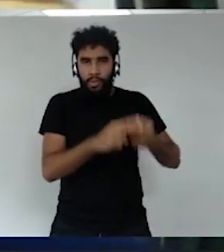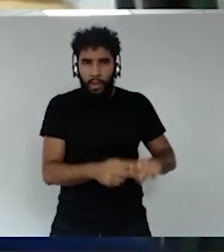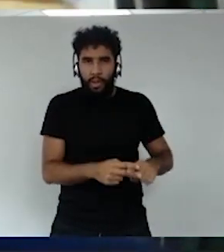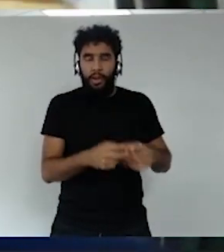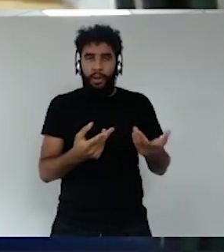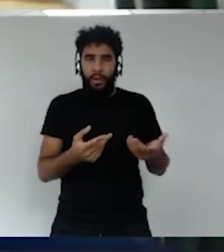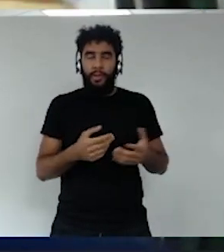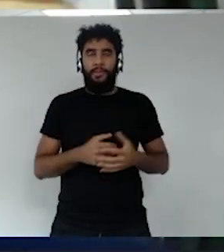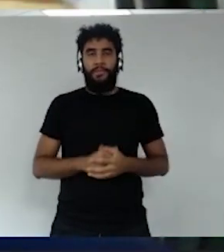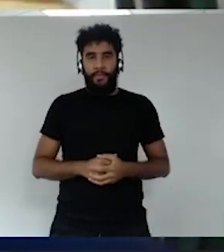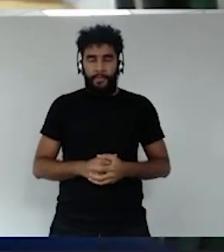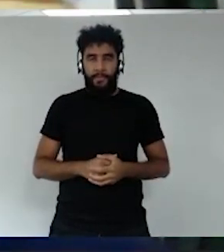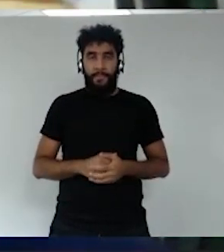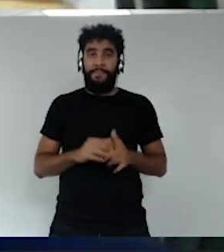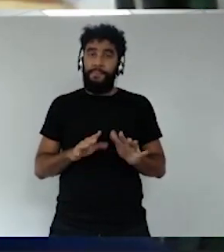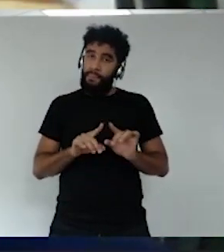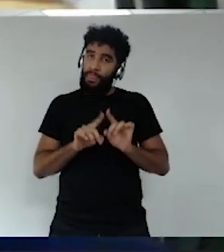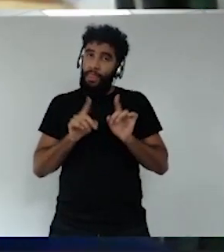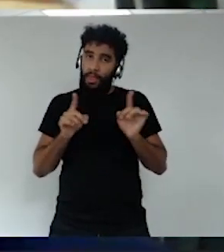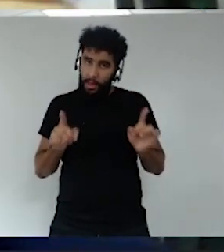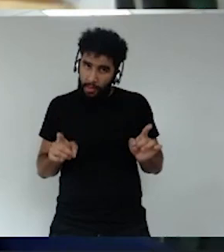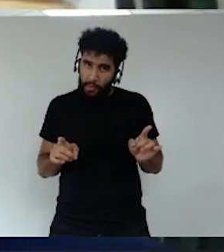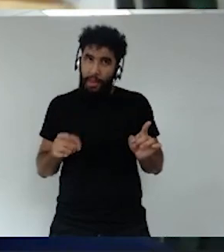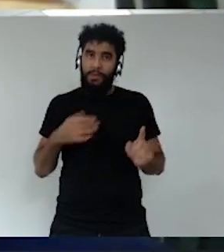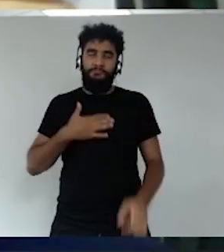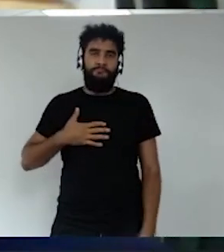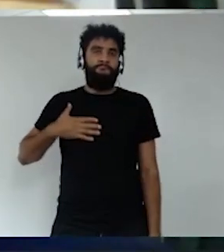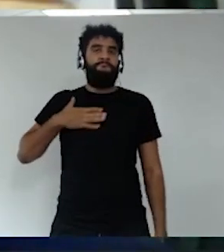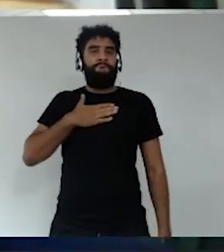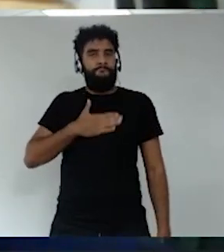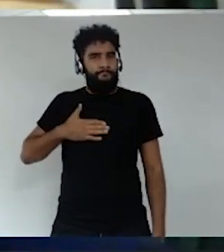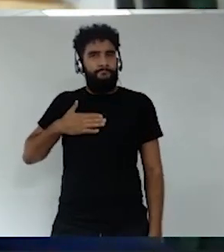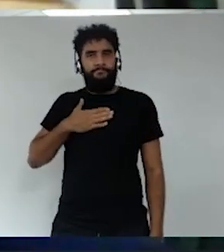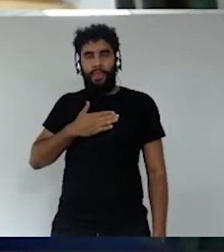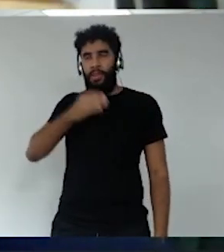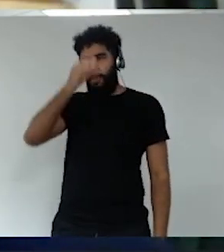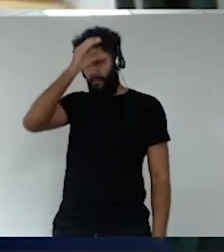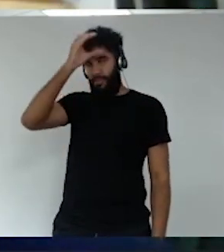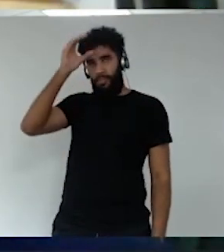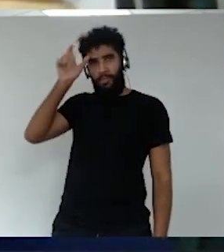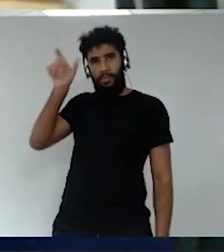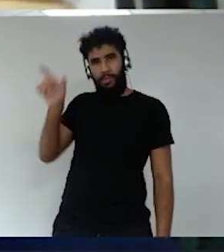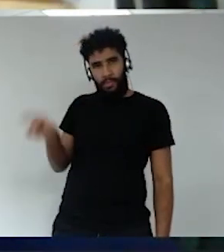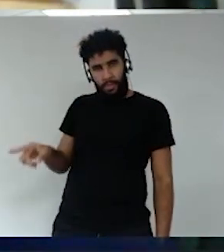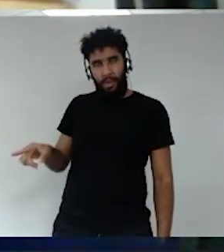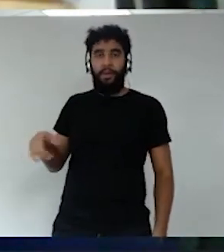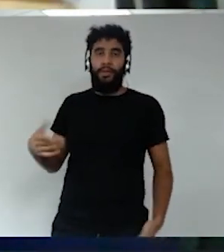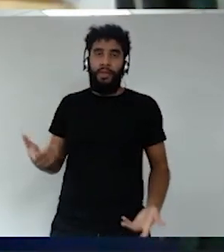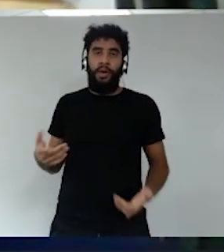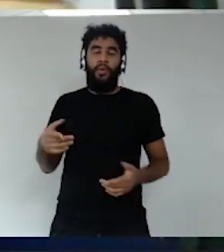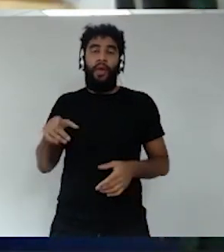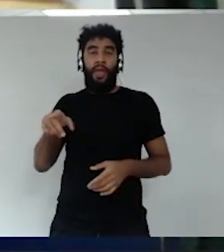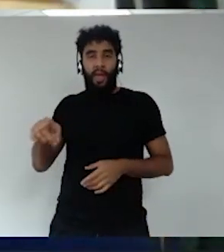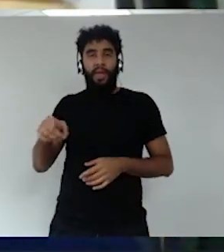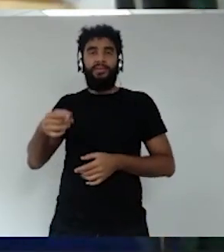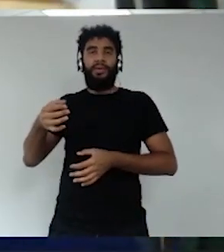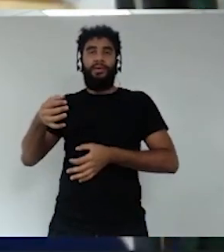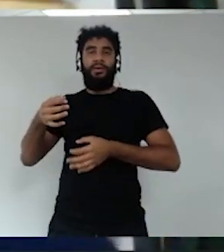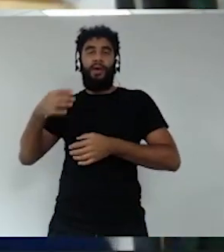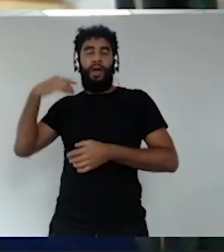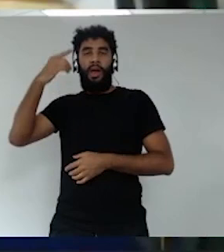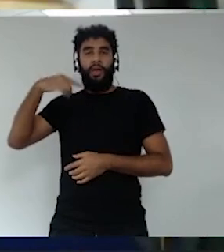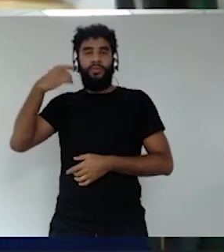que sejam efetivamente mais satisfatórias para todos os envolvidos. Então, essa advocacia resolutiva é